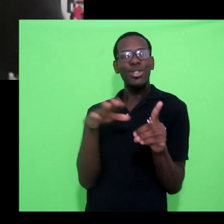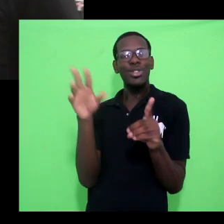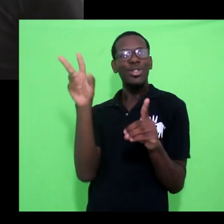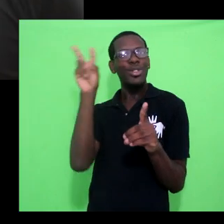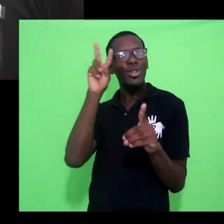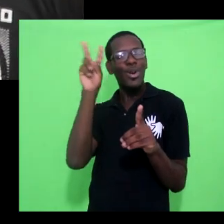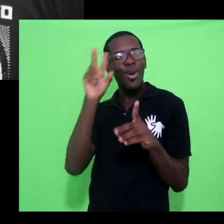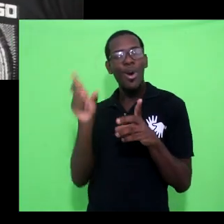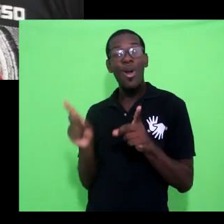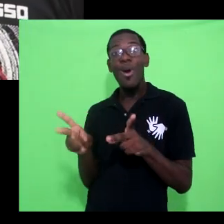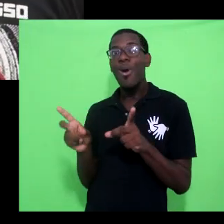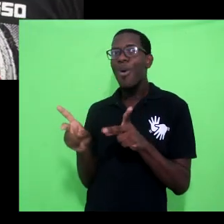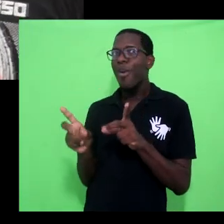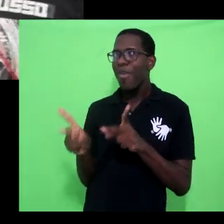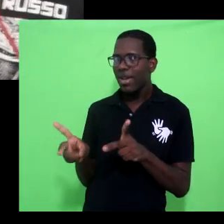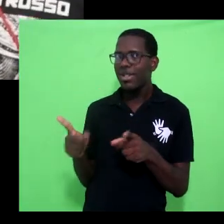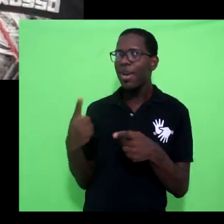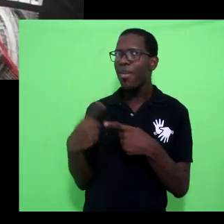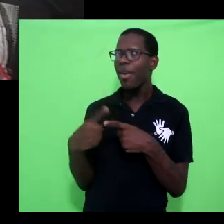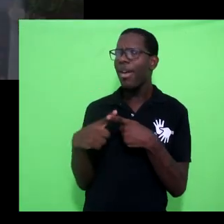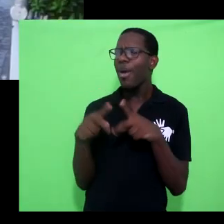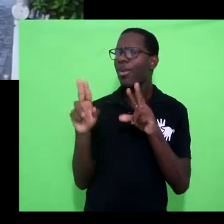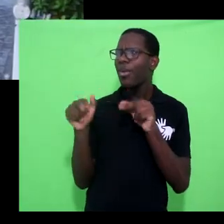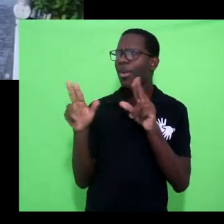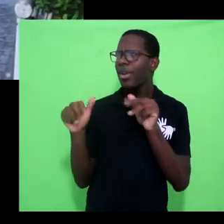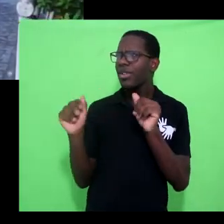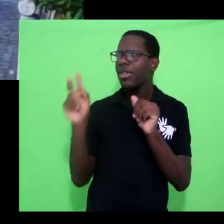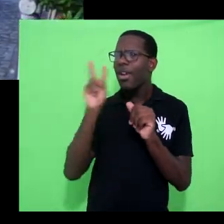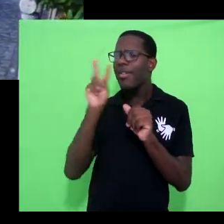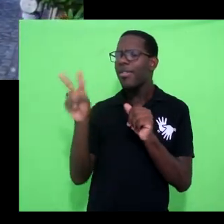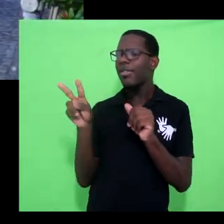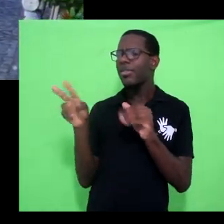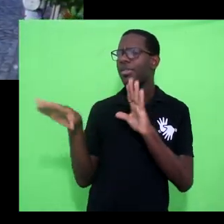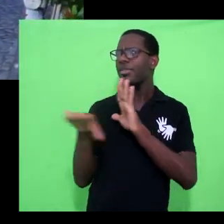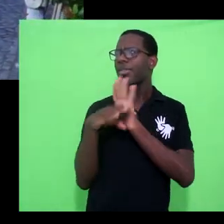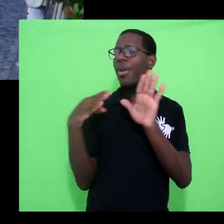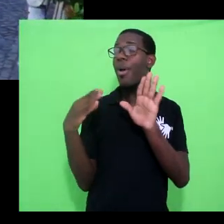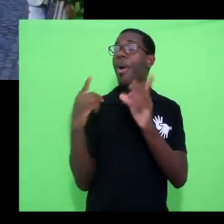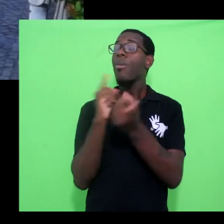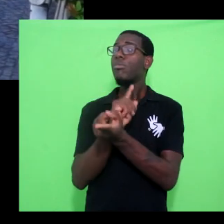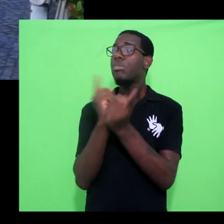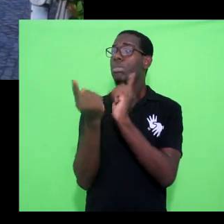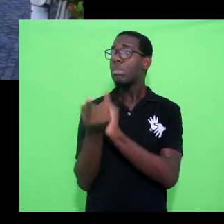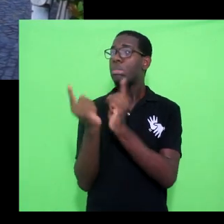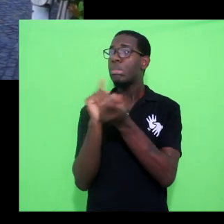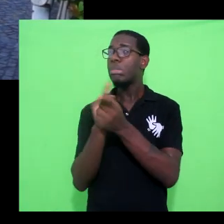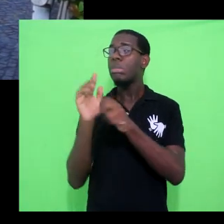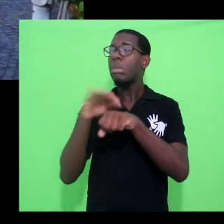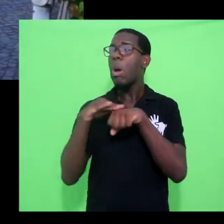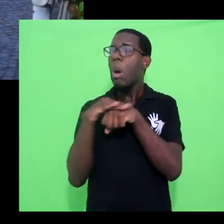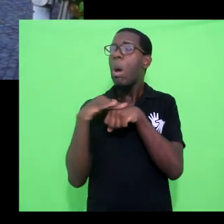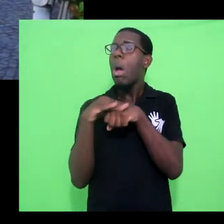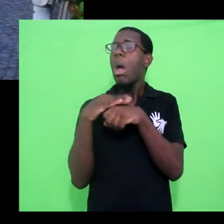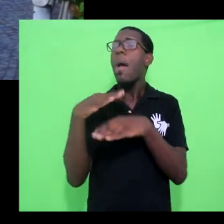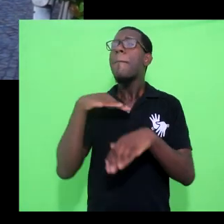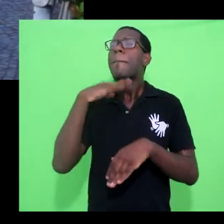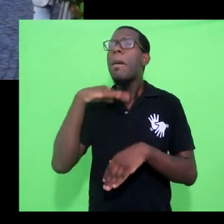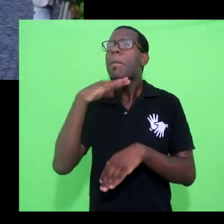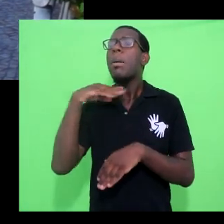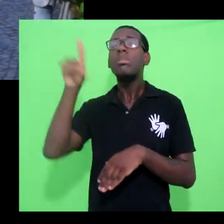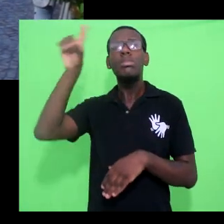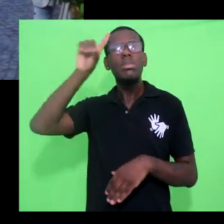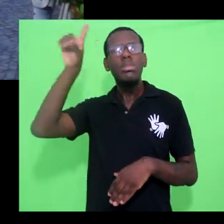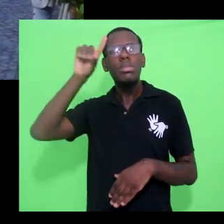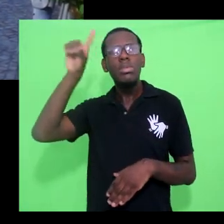coisa até inédita, que eu não tinha visto ainda aquela parte. Temos trocado ideias, a gente troca no grupo de WhatsApp, diariamente tem